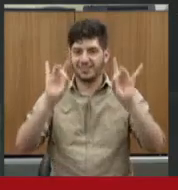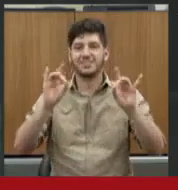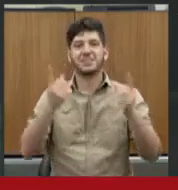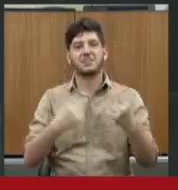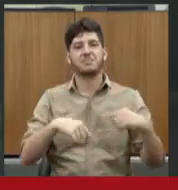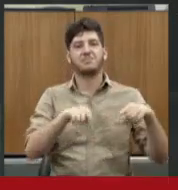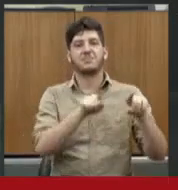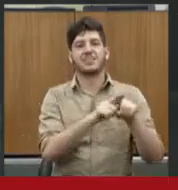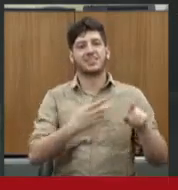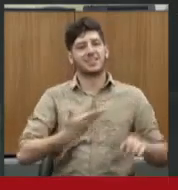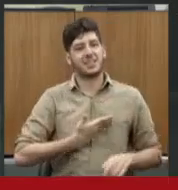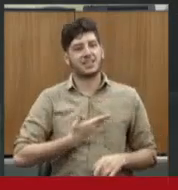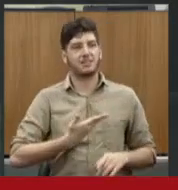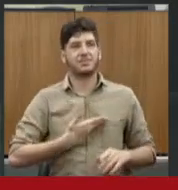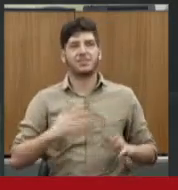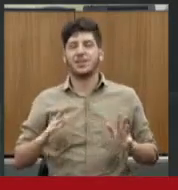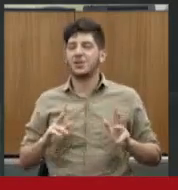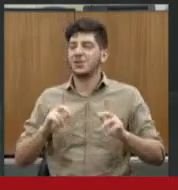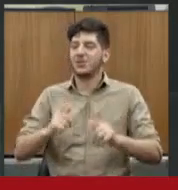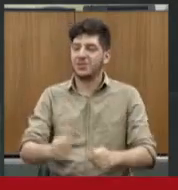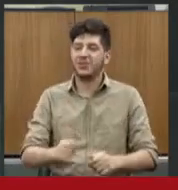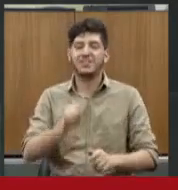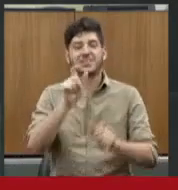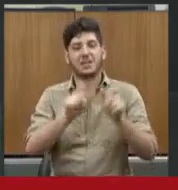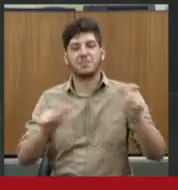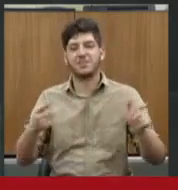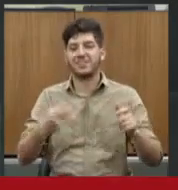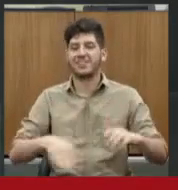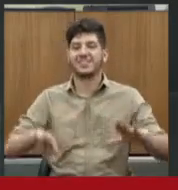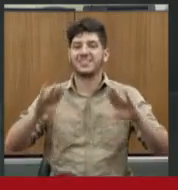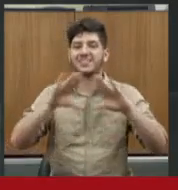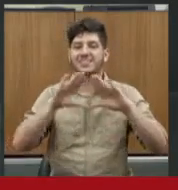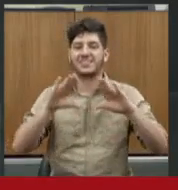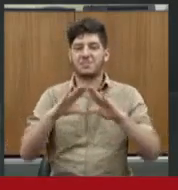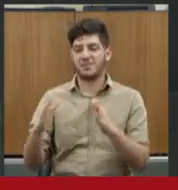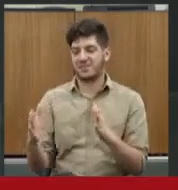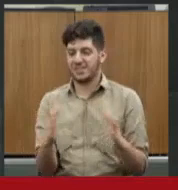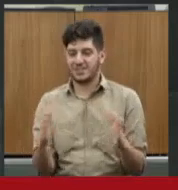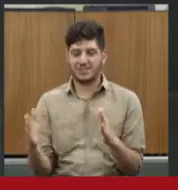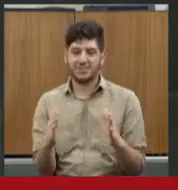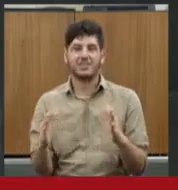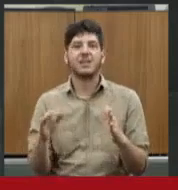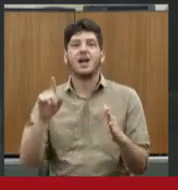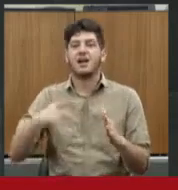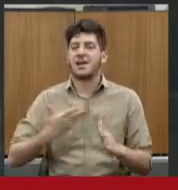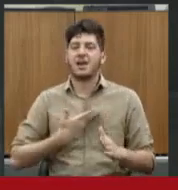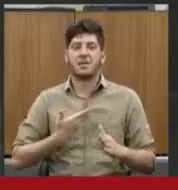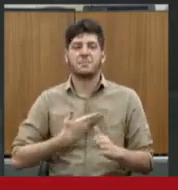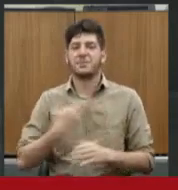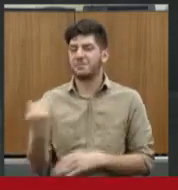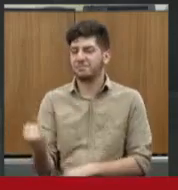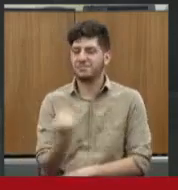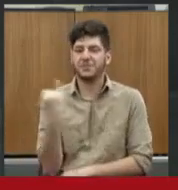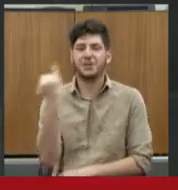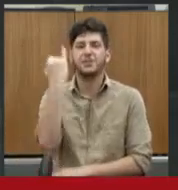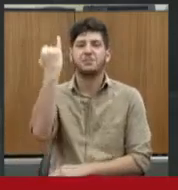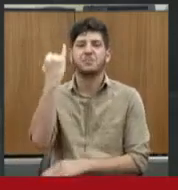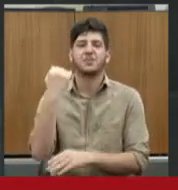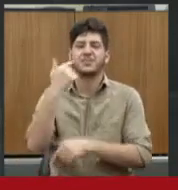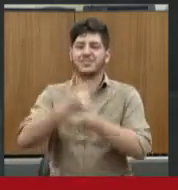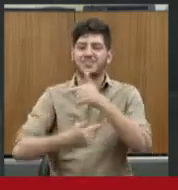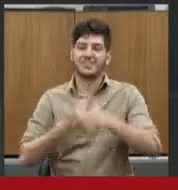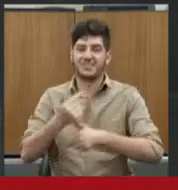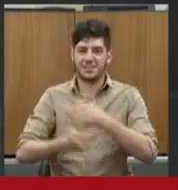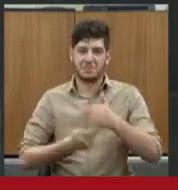parceria e a amizade de todos os colegas desta casa, desta legislatura, que são companheiros fundamentais nessa jornada.